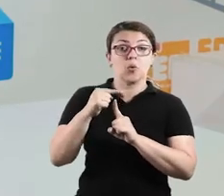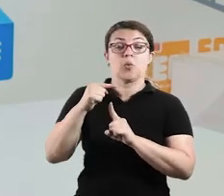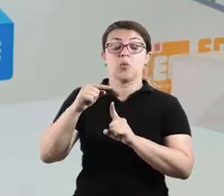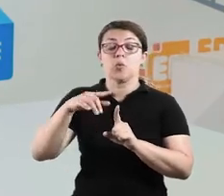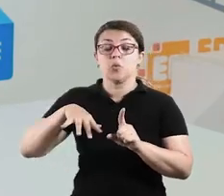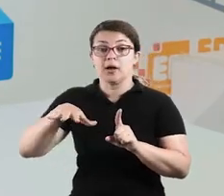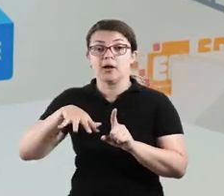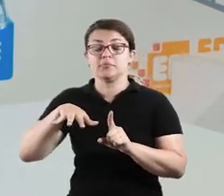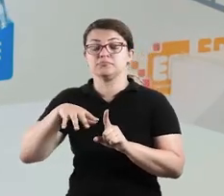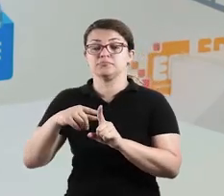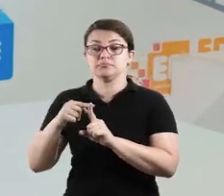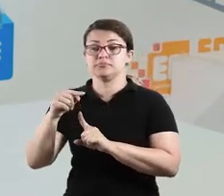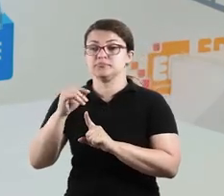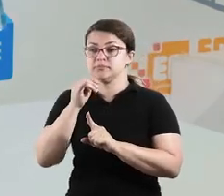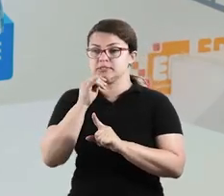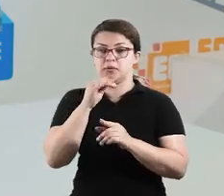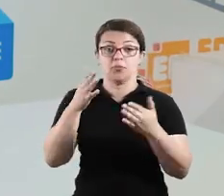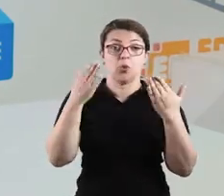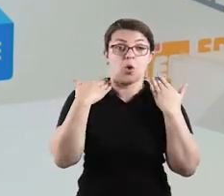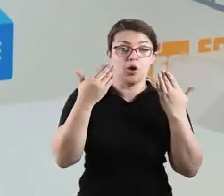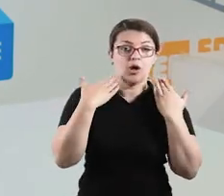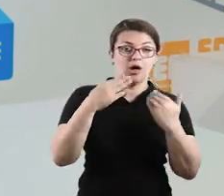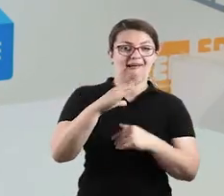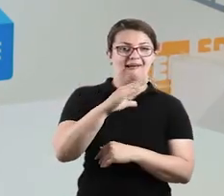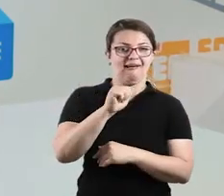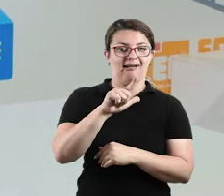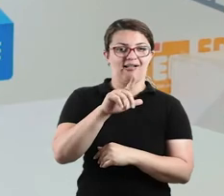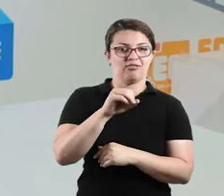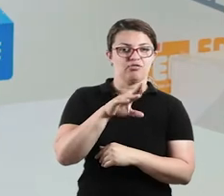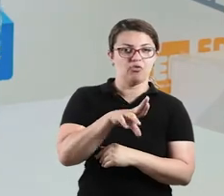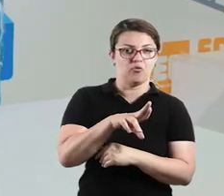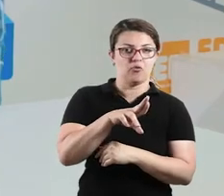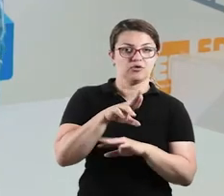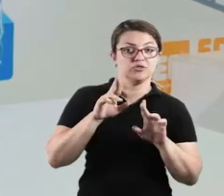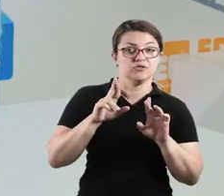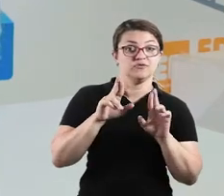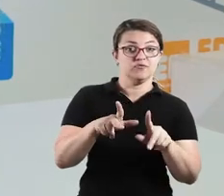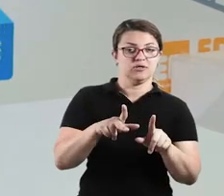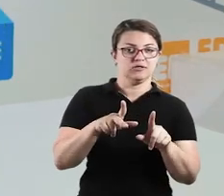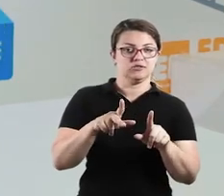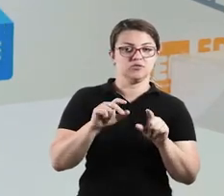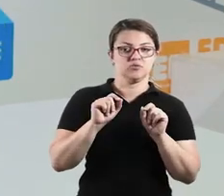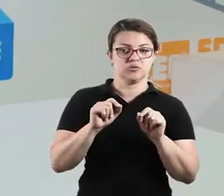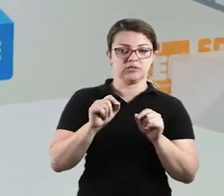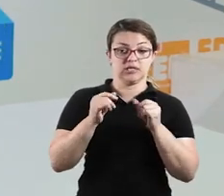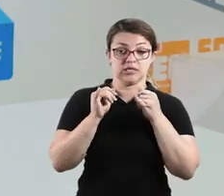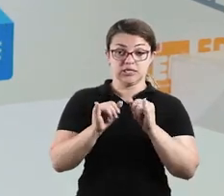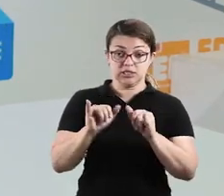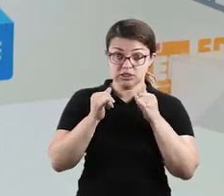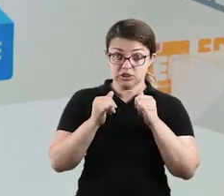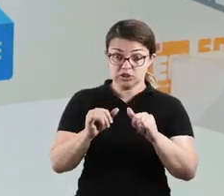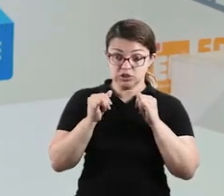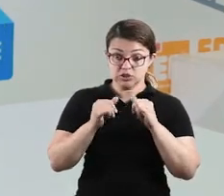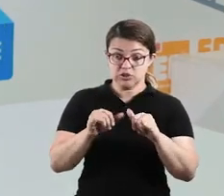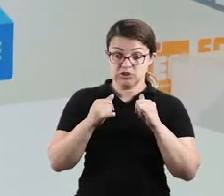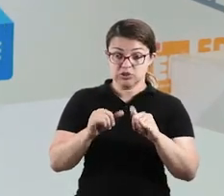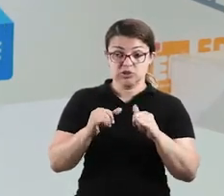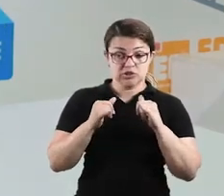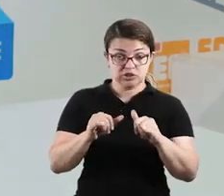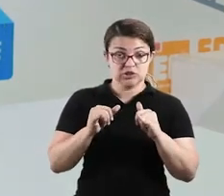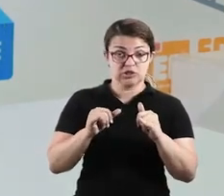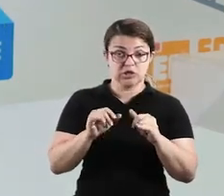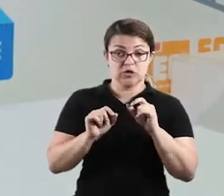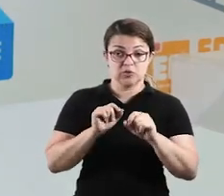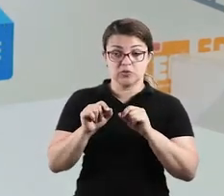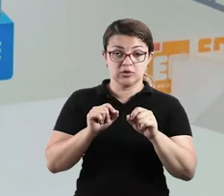para o calor. Nossa, tá muito quente aqui. O calor nada mais é do que a energia que um